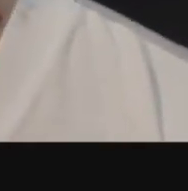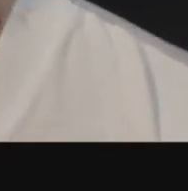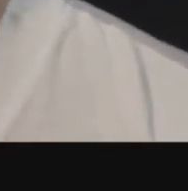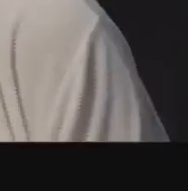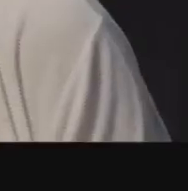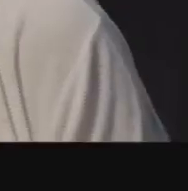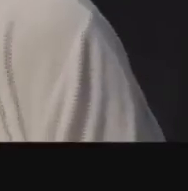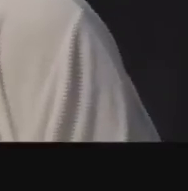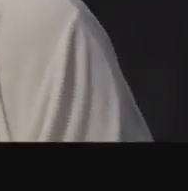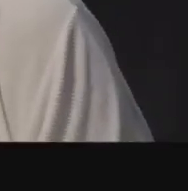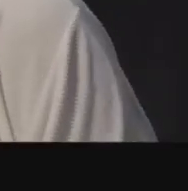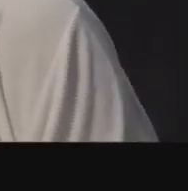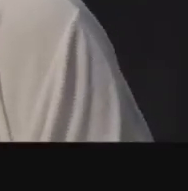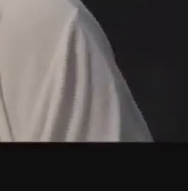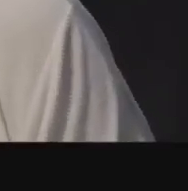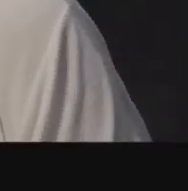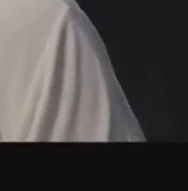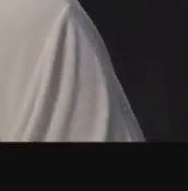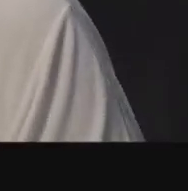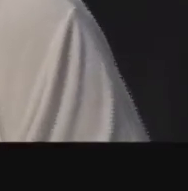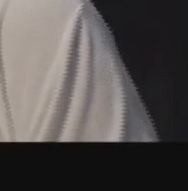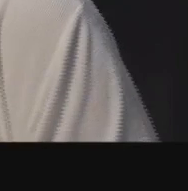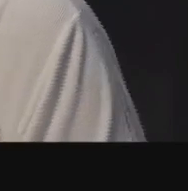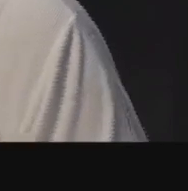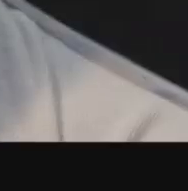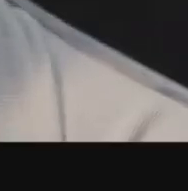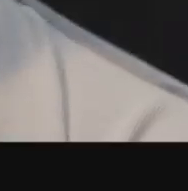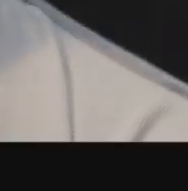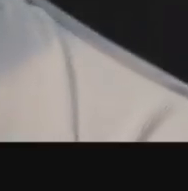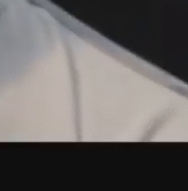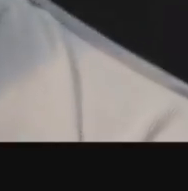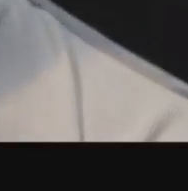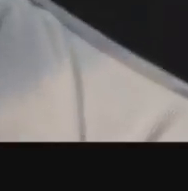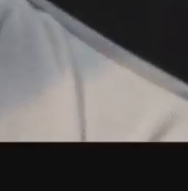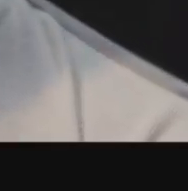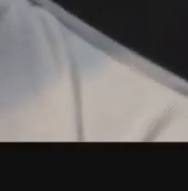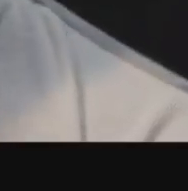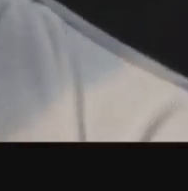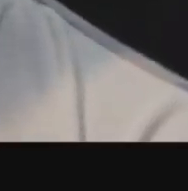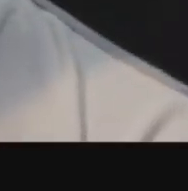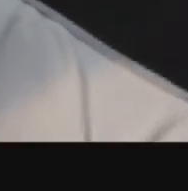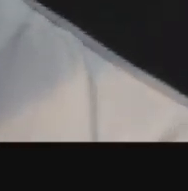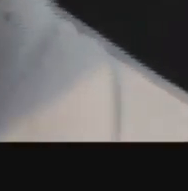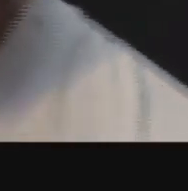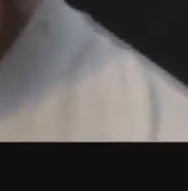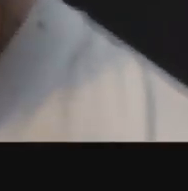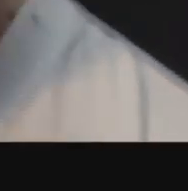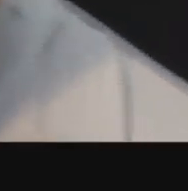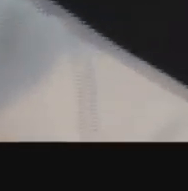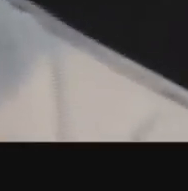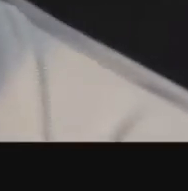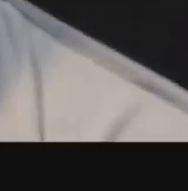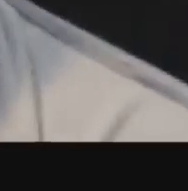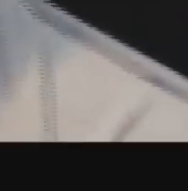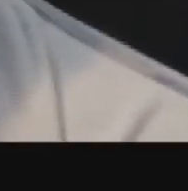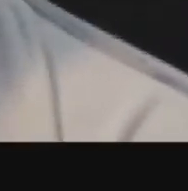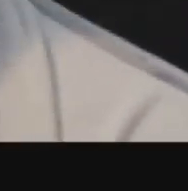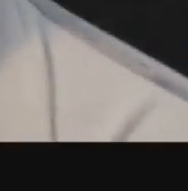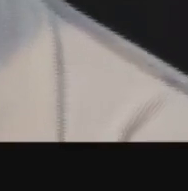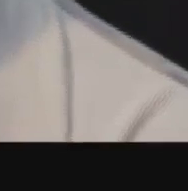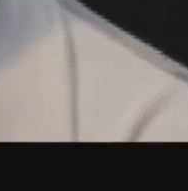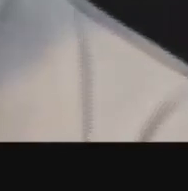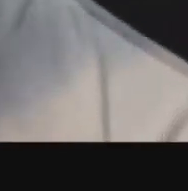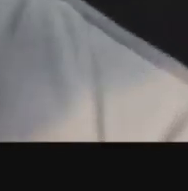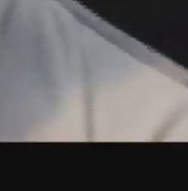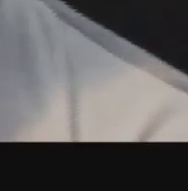ajuda. 2 horas e meia depois, ela estava lá na minha casa. Ela me abriu a porta e me disse, não, você é querido, você é uma pessoa